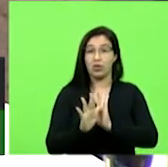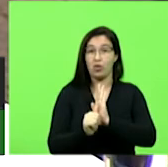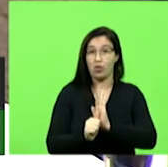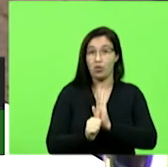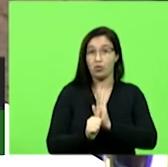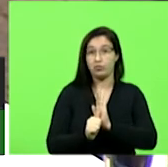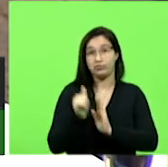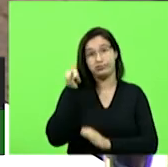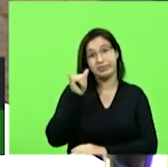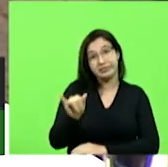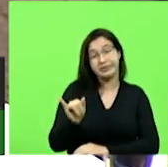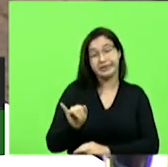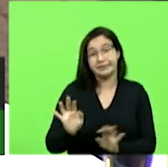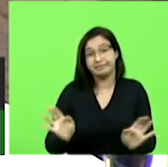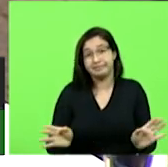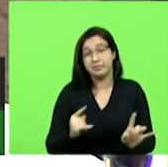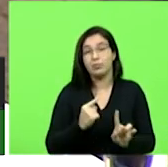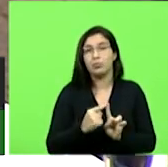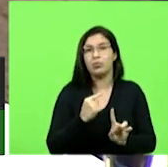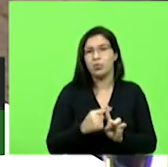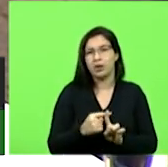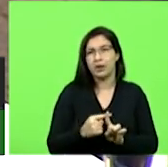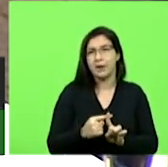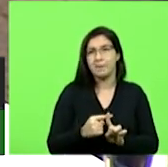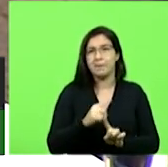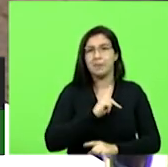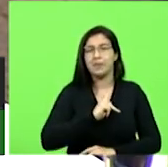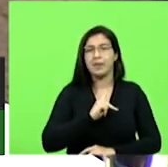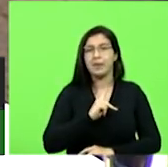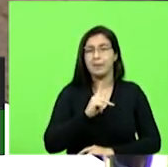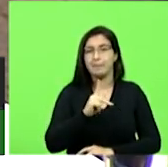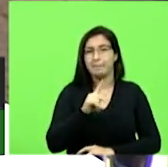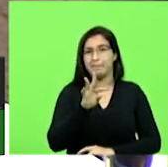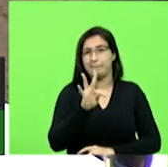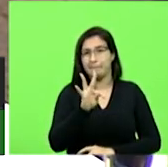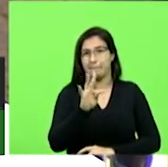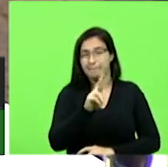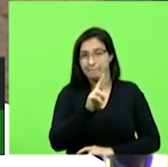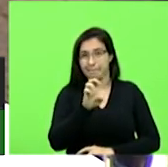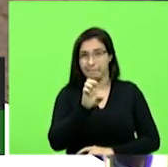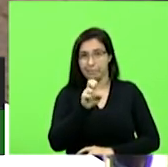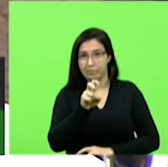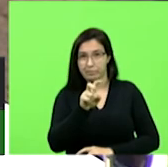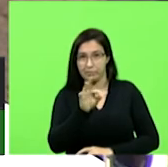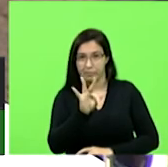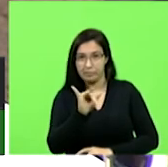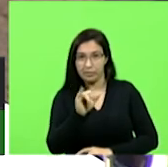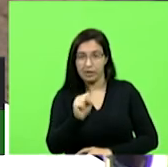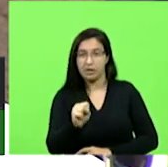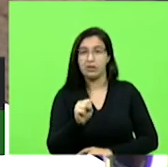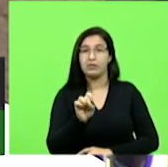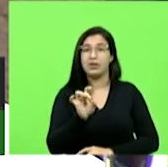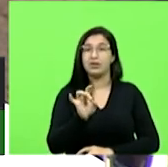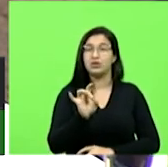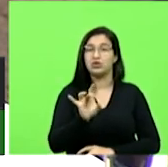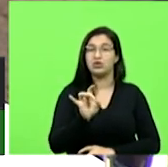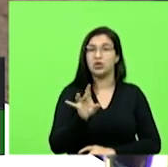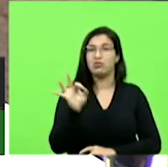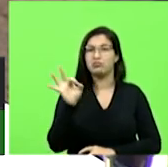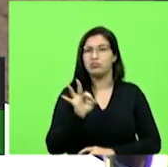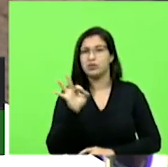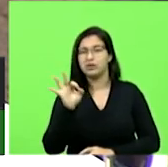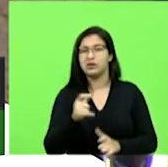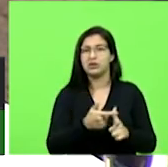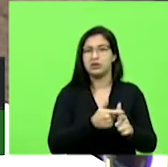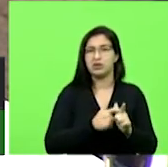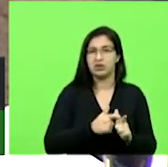Estado. Uma vez que o Prefis só prevê os juros da dívida, ele não está prevendo, não está